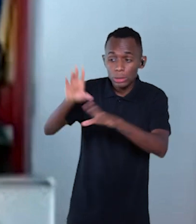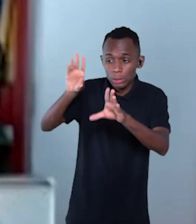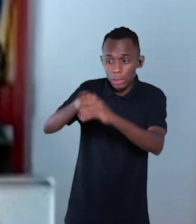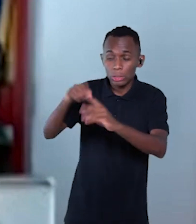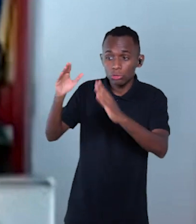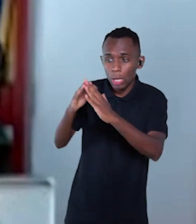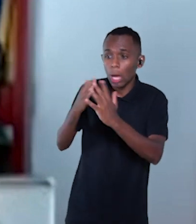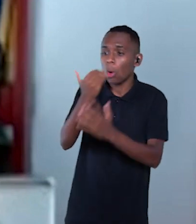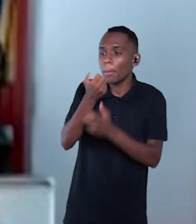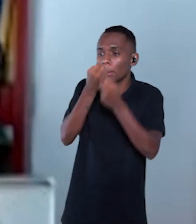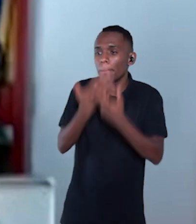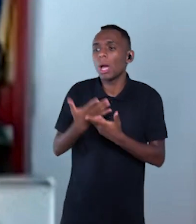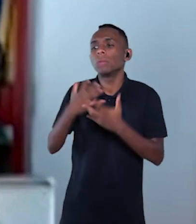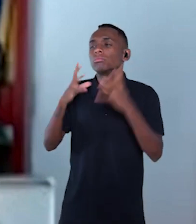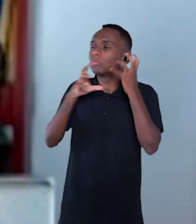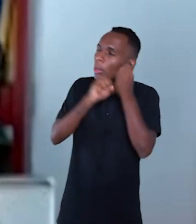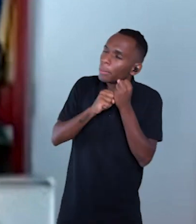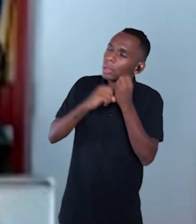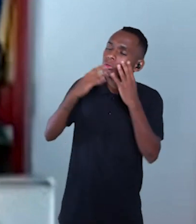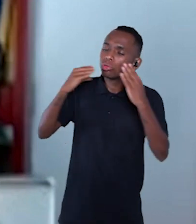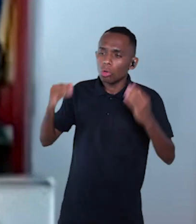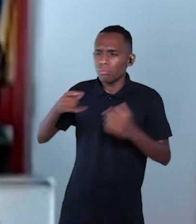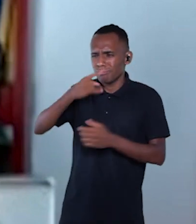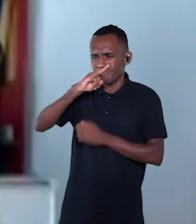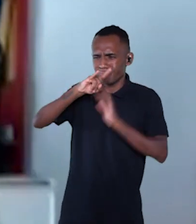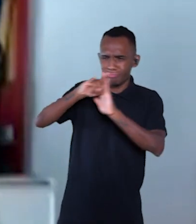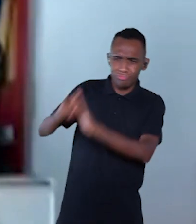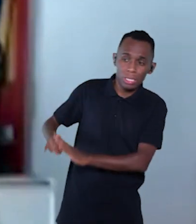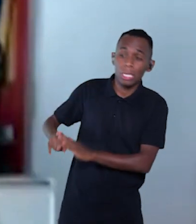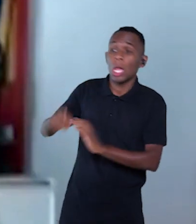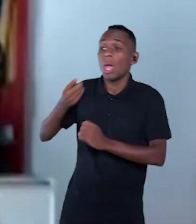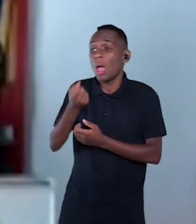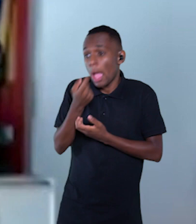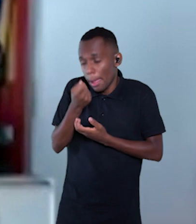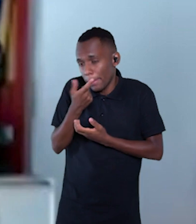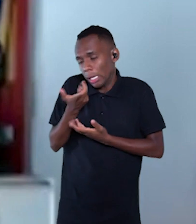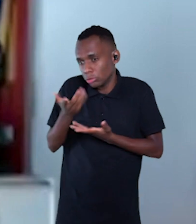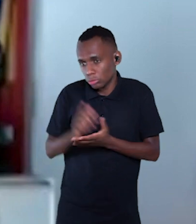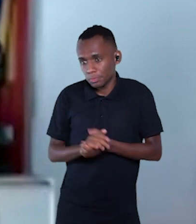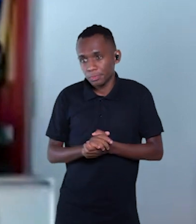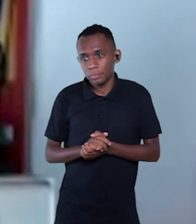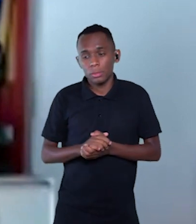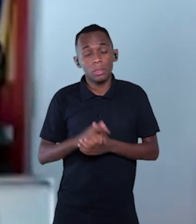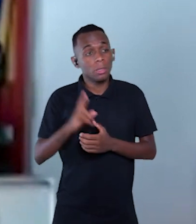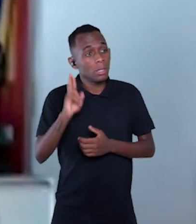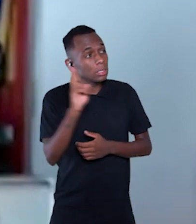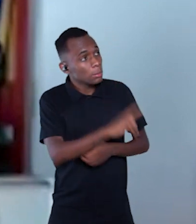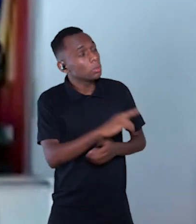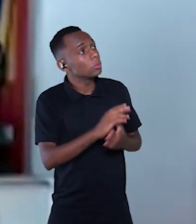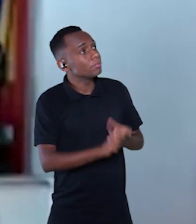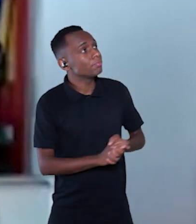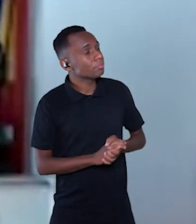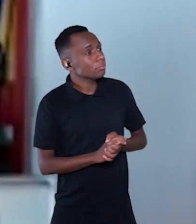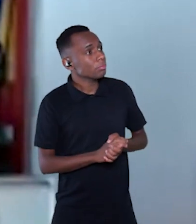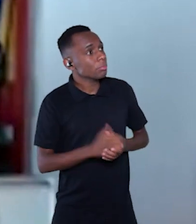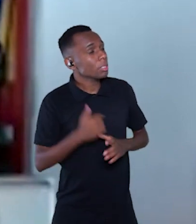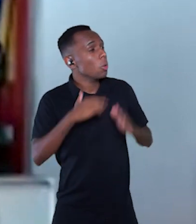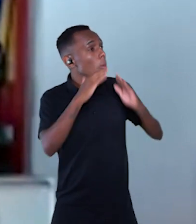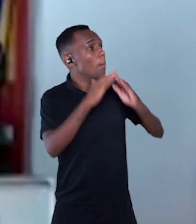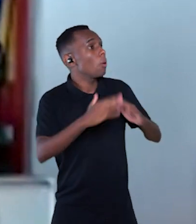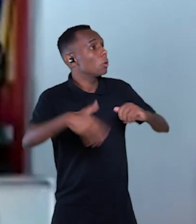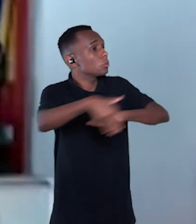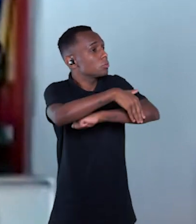protegido em casa, comendo bem, dormindo tranquilo, sem bebida alcoólica, tomando os remédios. E ele respondeu,